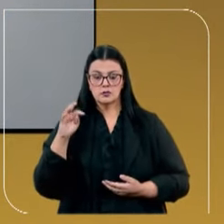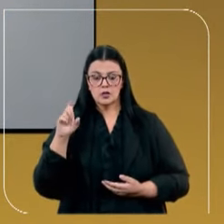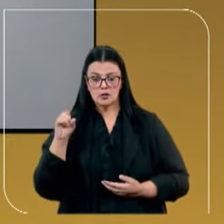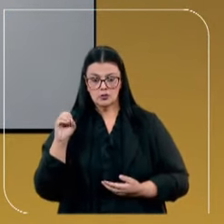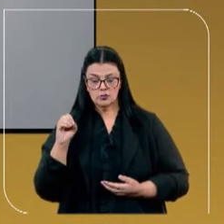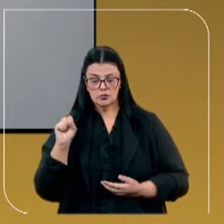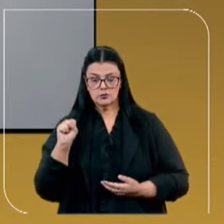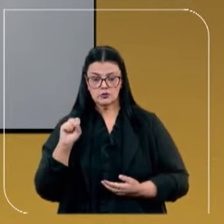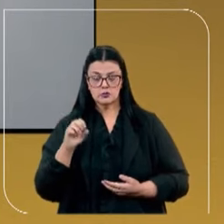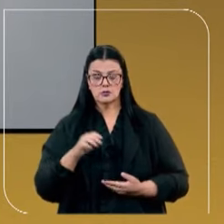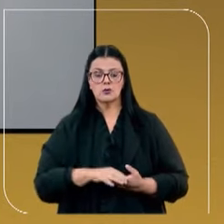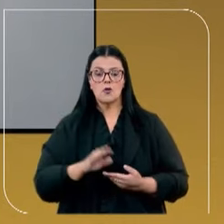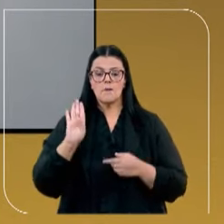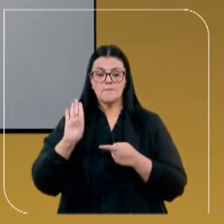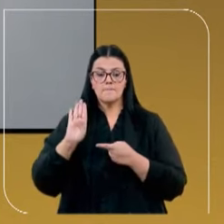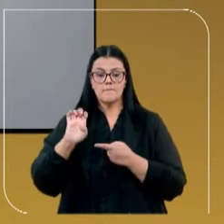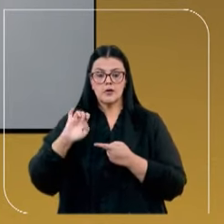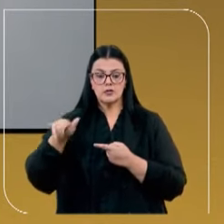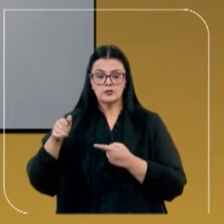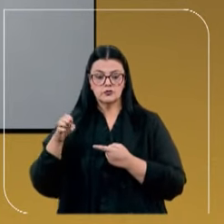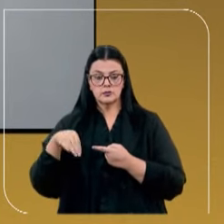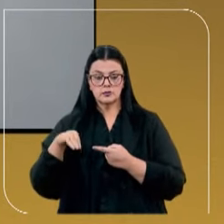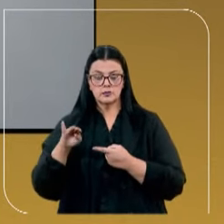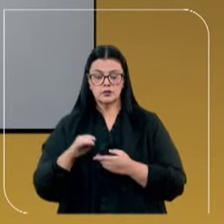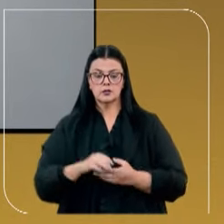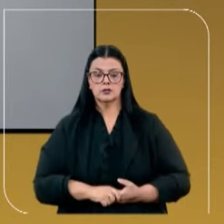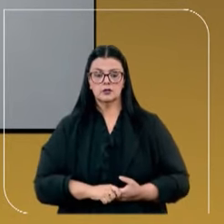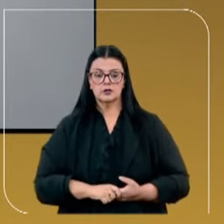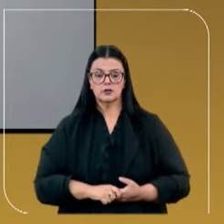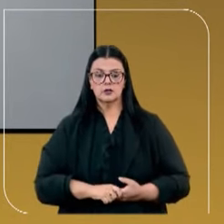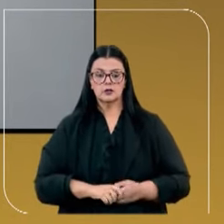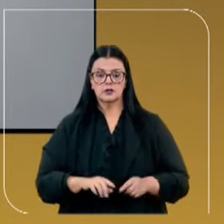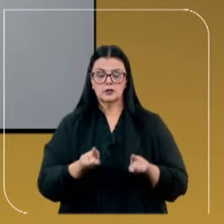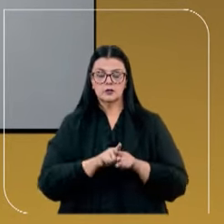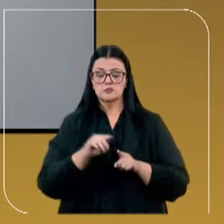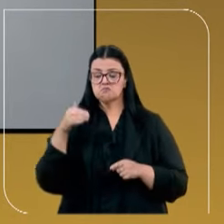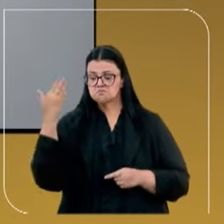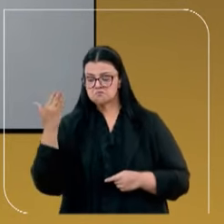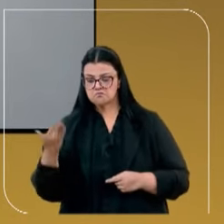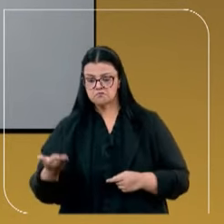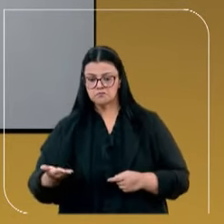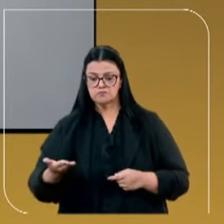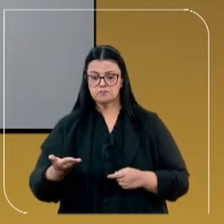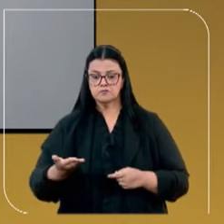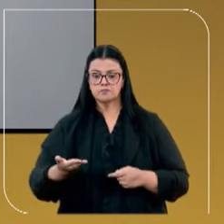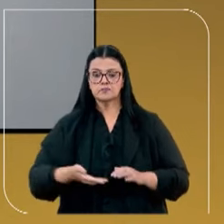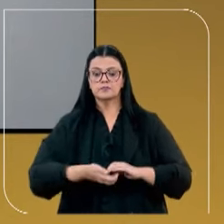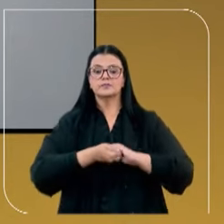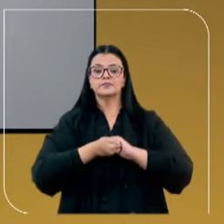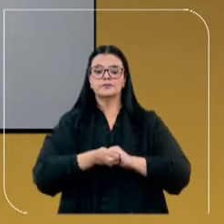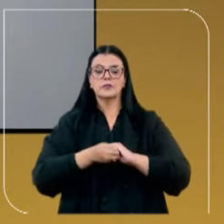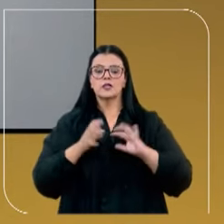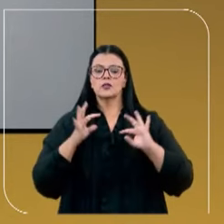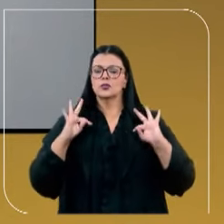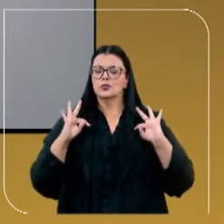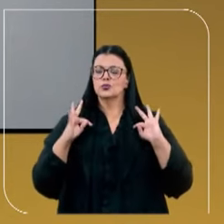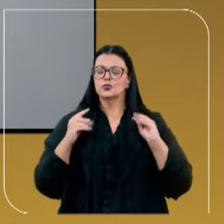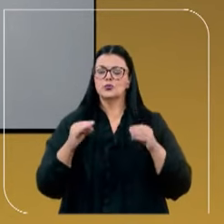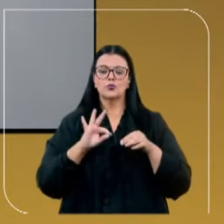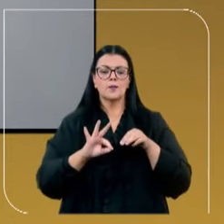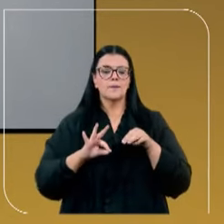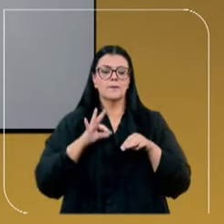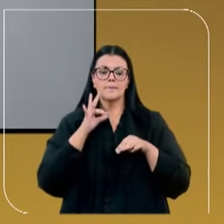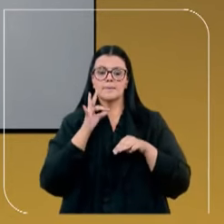Eu quero saudar, na pessoa de Sua Excelência, saudar todas as ministras e todos os ministros, colegas meus de